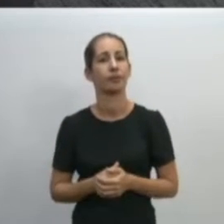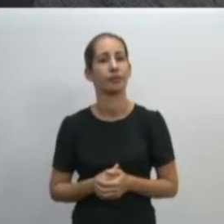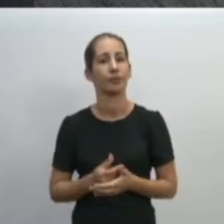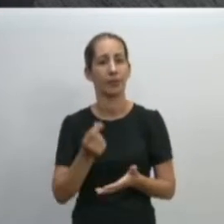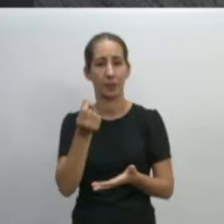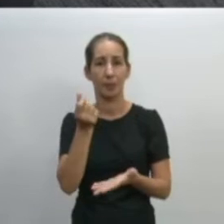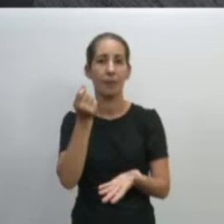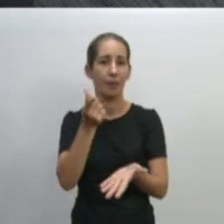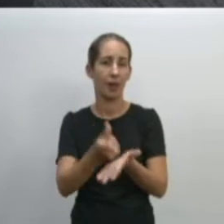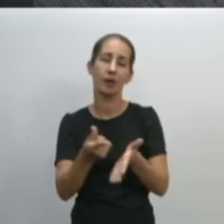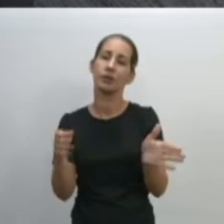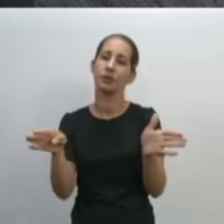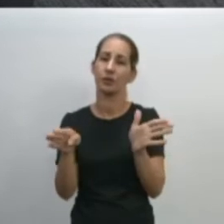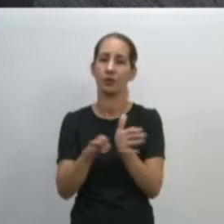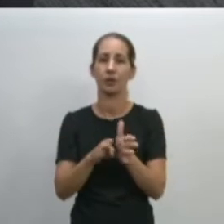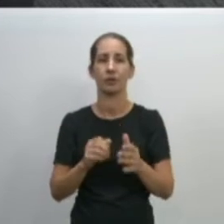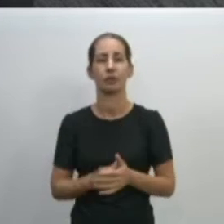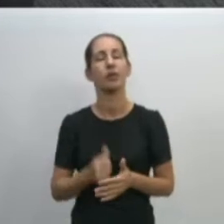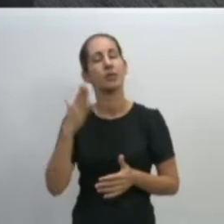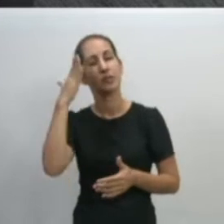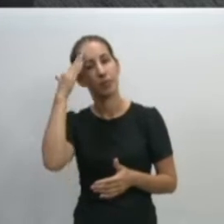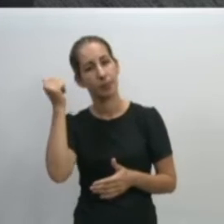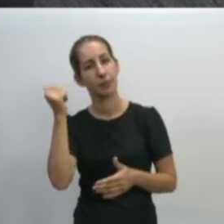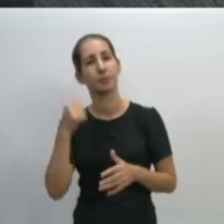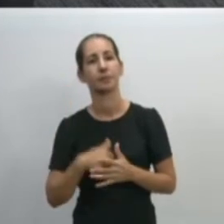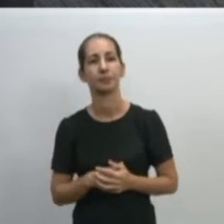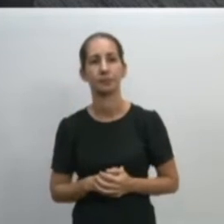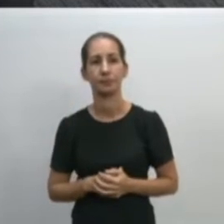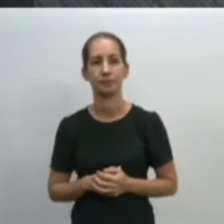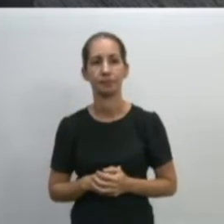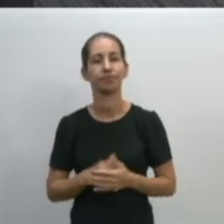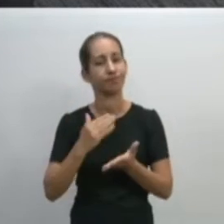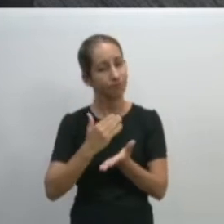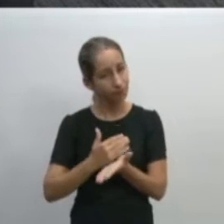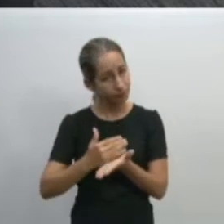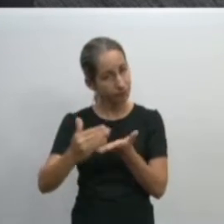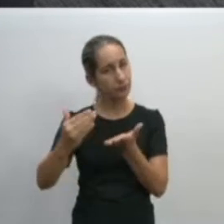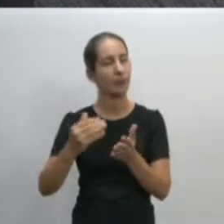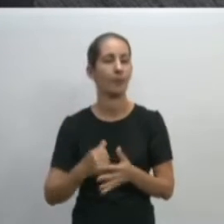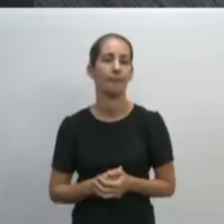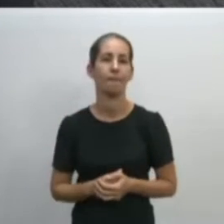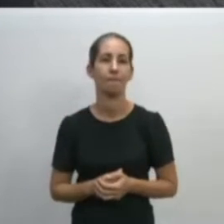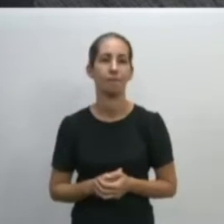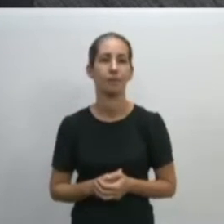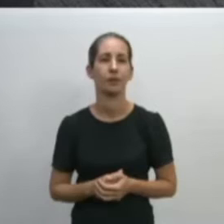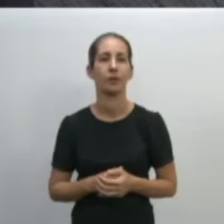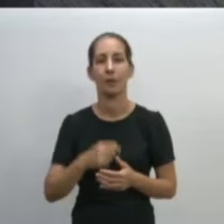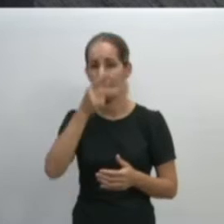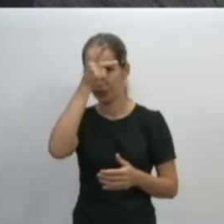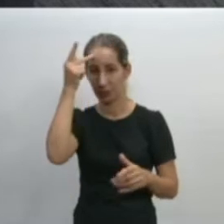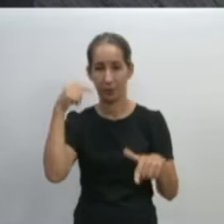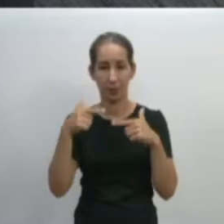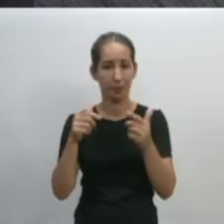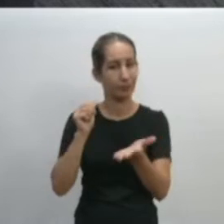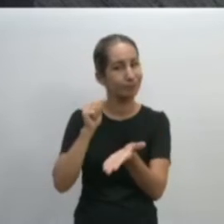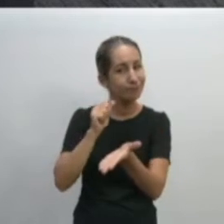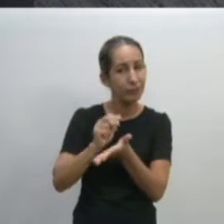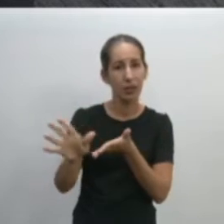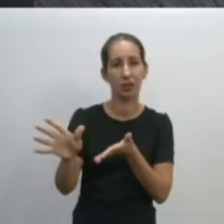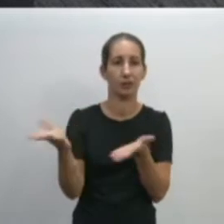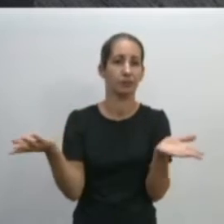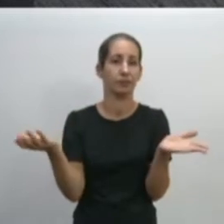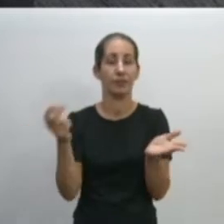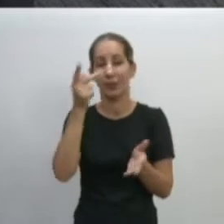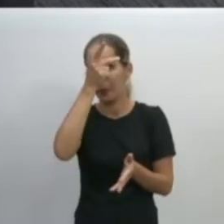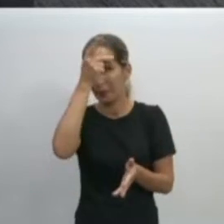chegando. Nós estamos sabendo que já começou os funcionários perder o seu emprego.